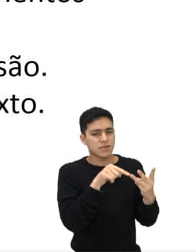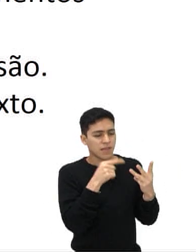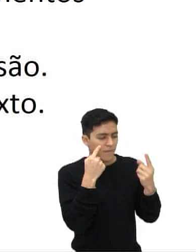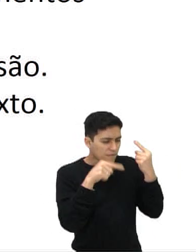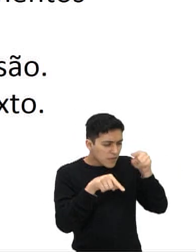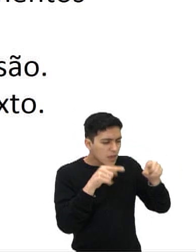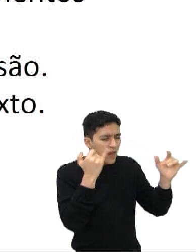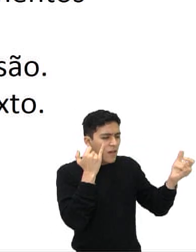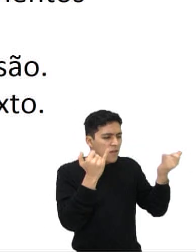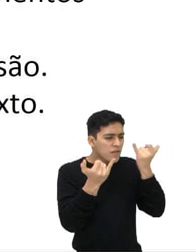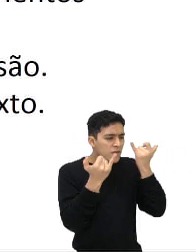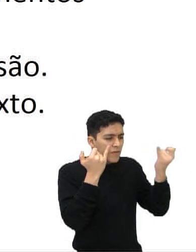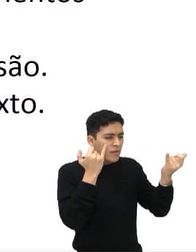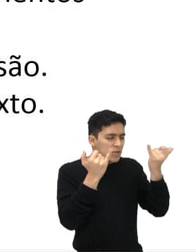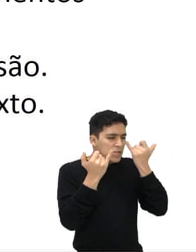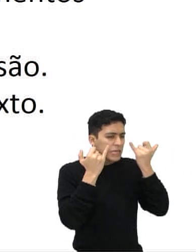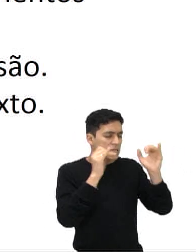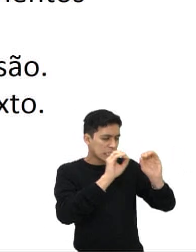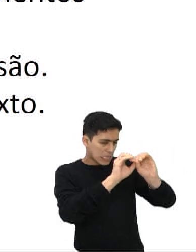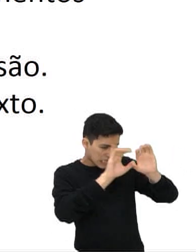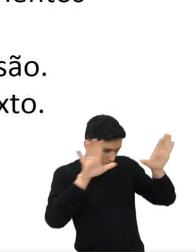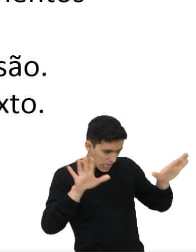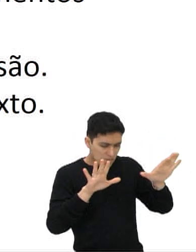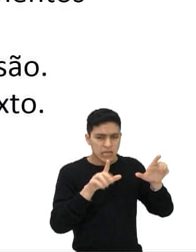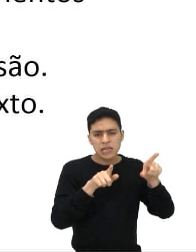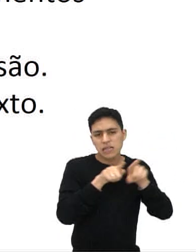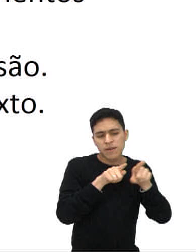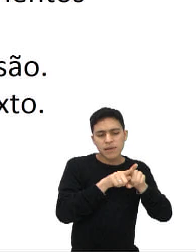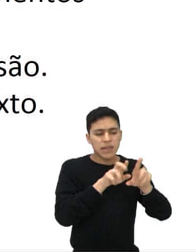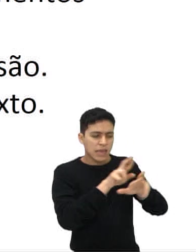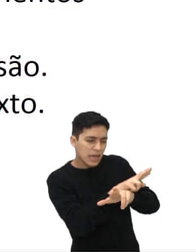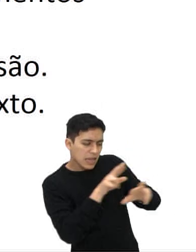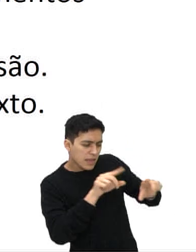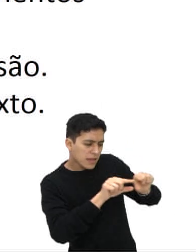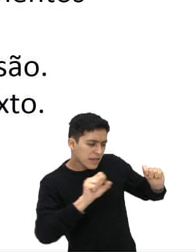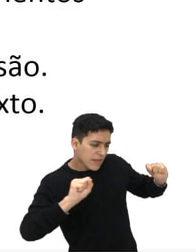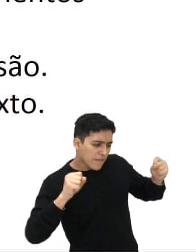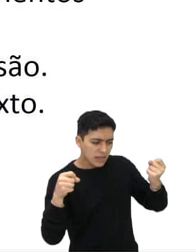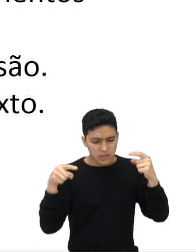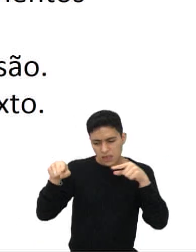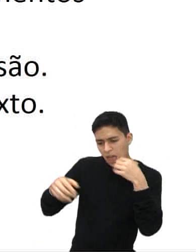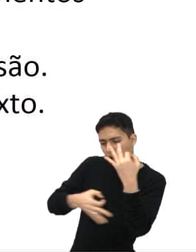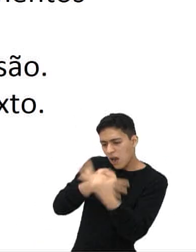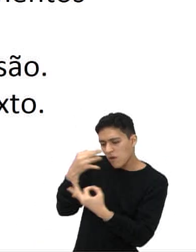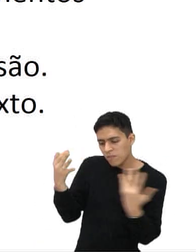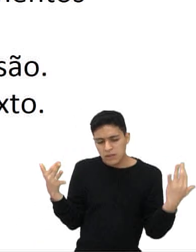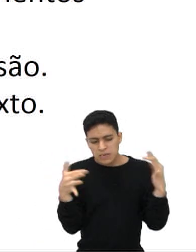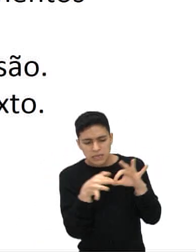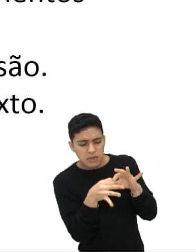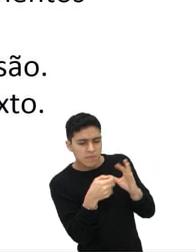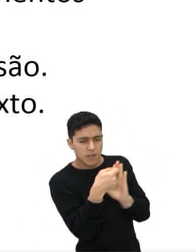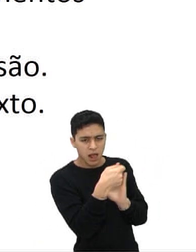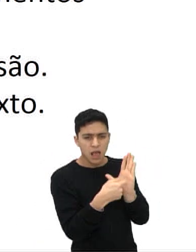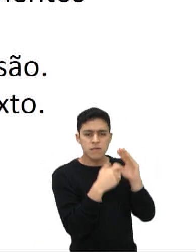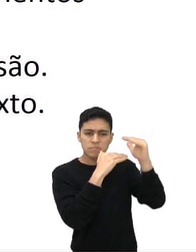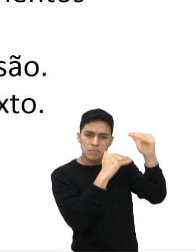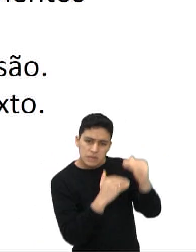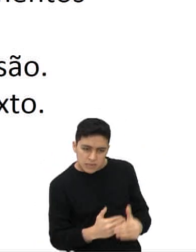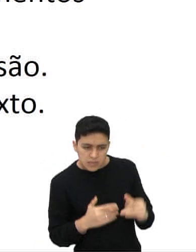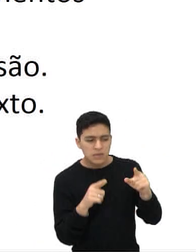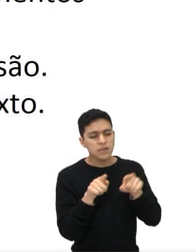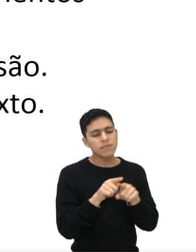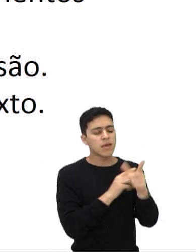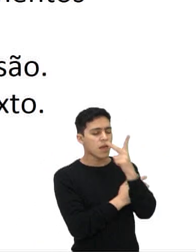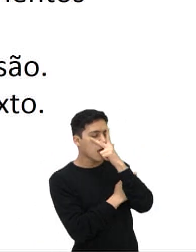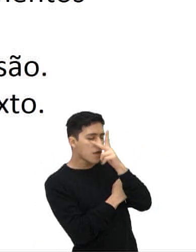informações explícitas no texto, estabelecemos relações entre a tese e os argumentos oferecidos para sustentá-la,